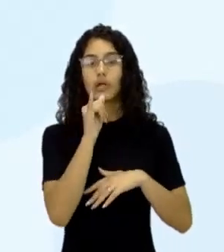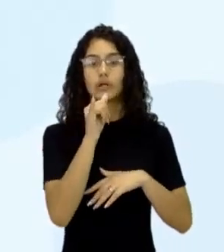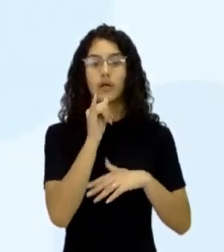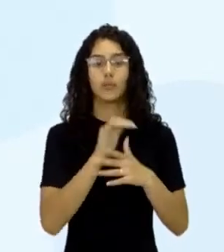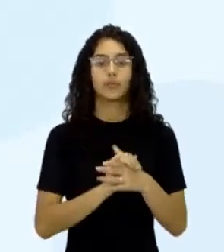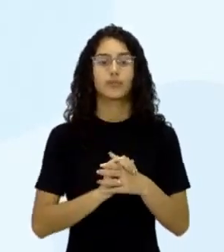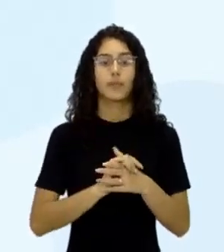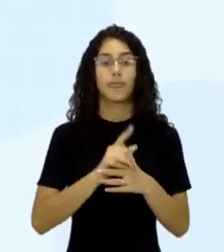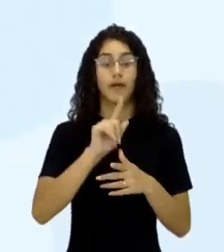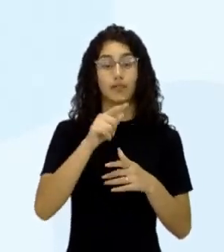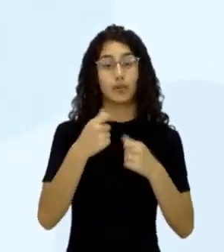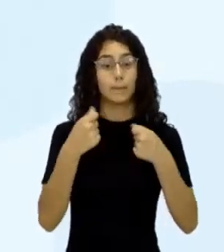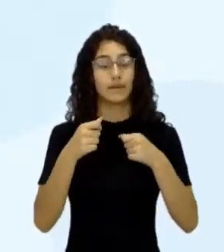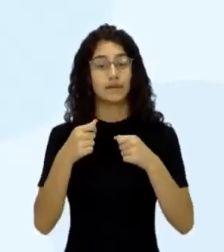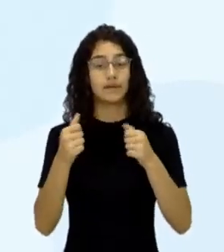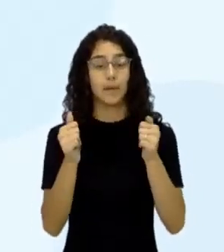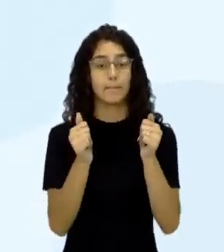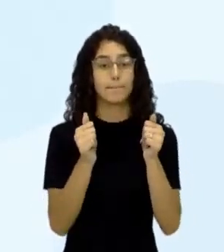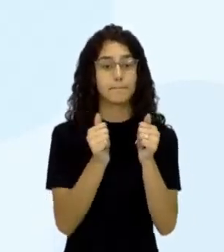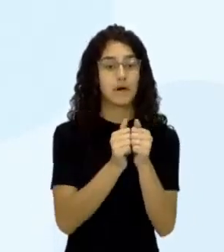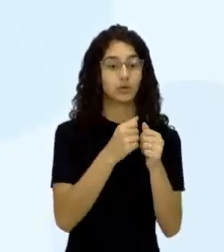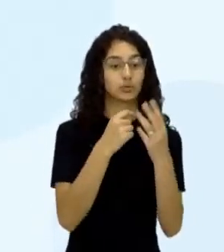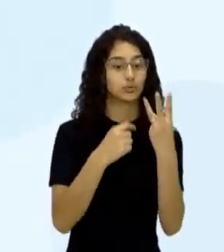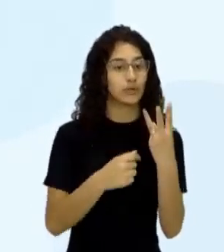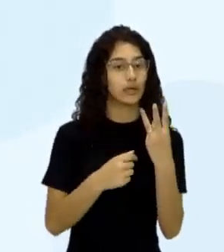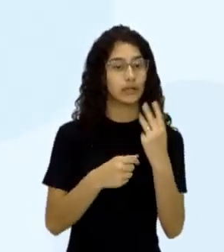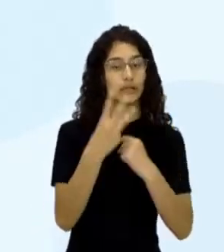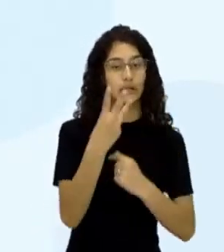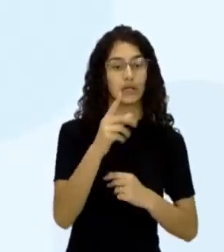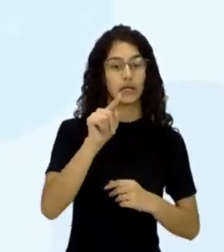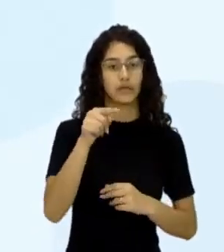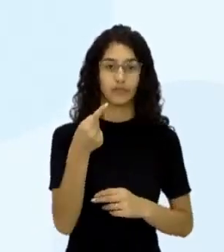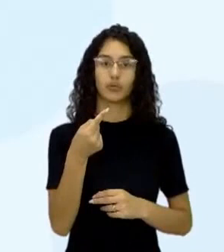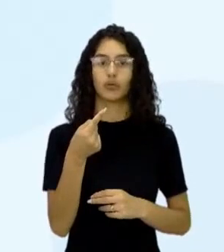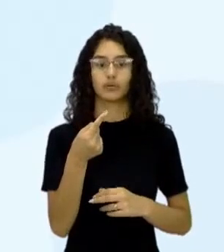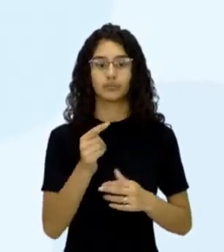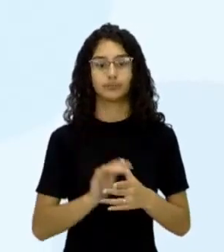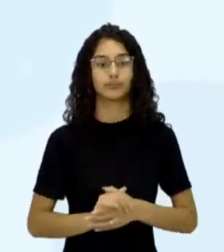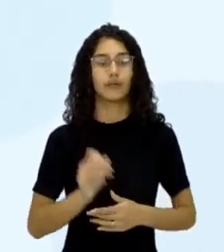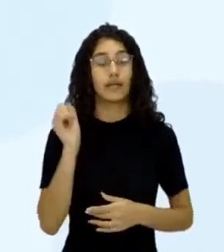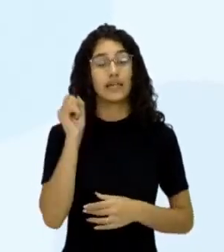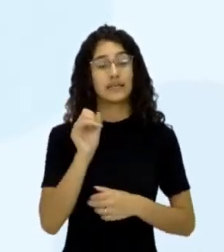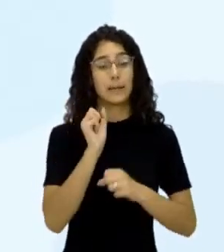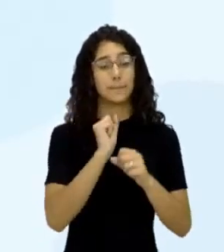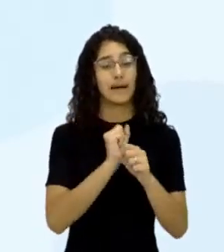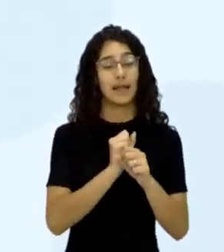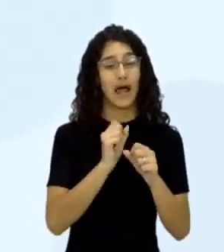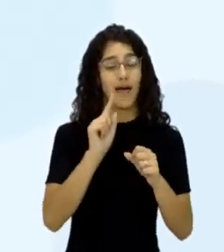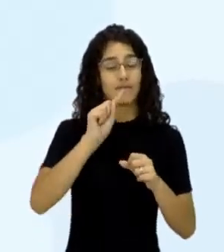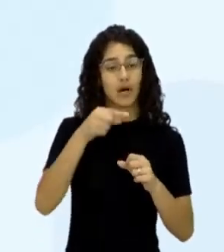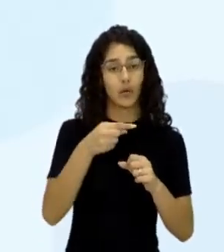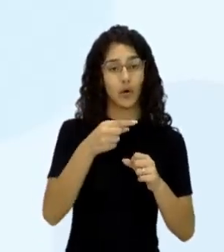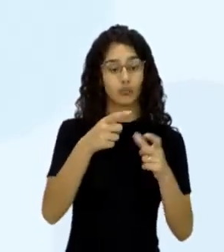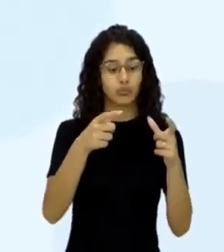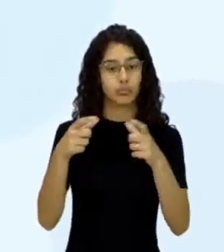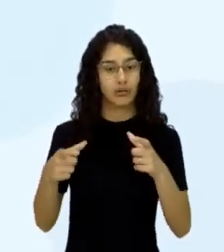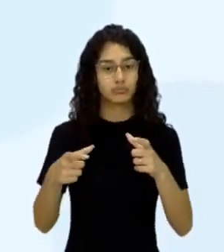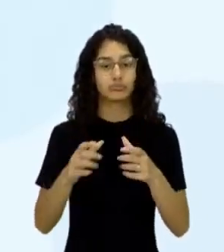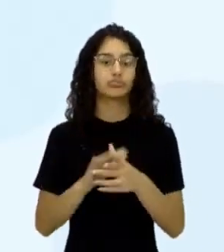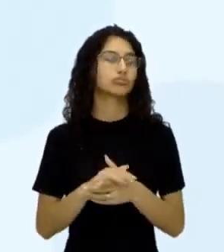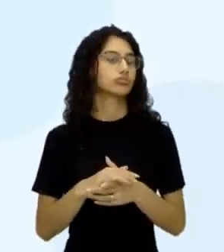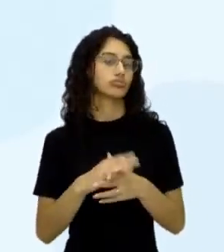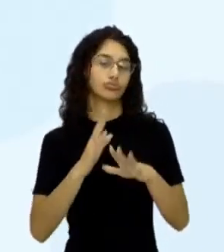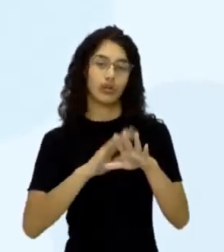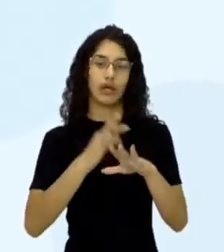vírgula tem que parar aqui, porque tem que ser 3, alguma coisa. Se você parasse a vírgula em outro lugar, não ficaria entre